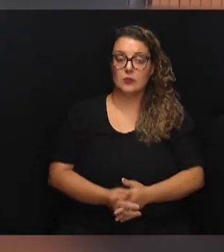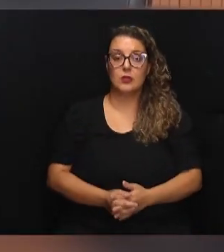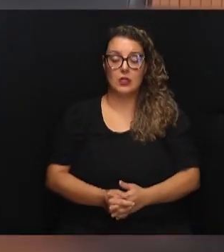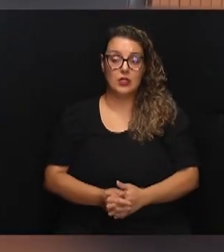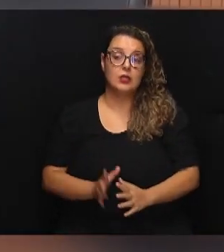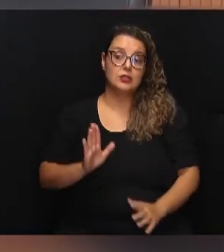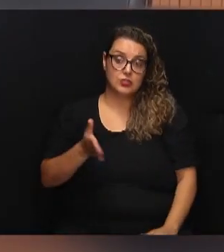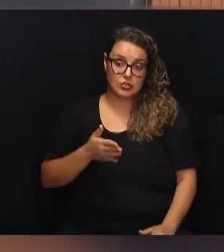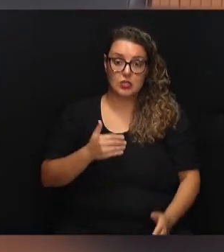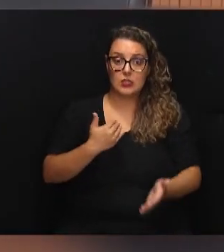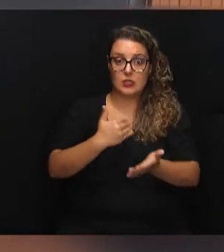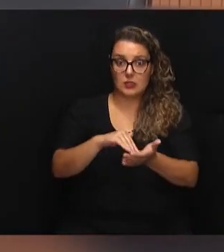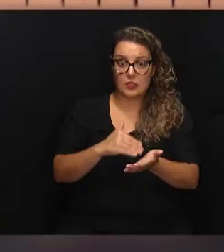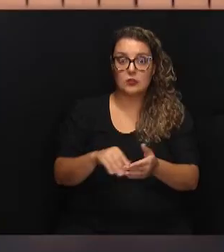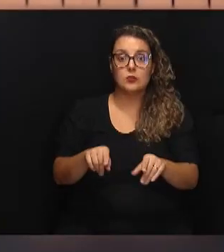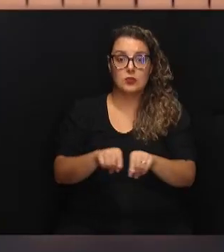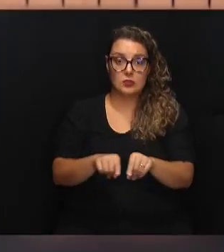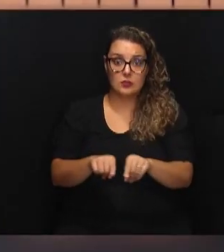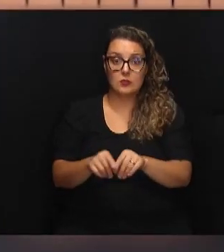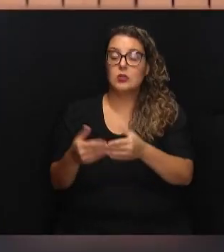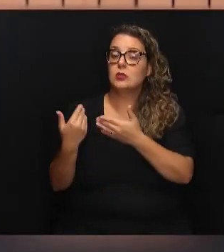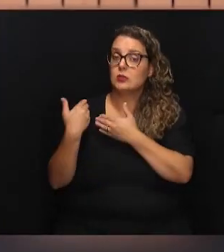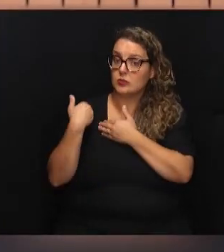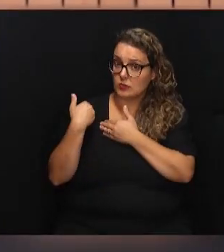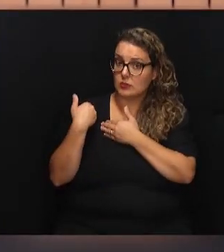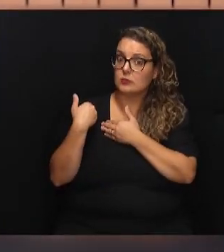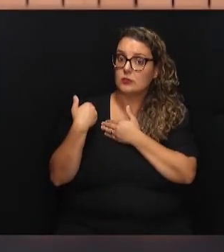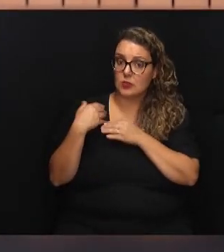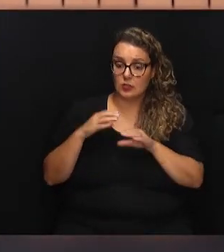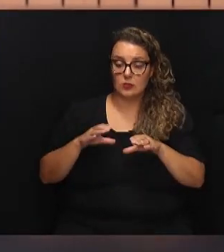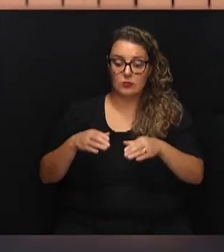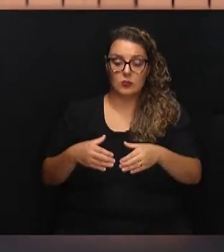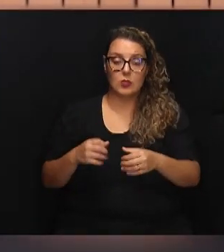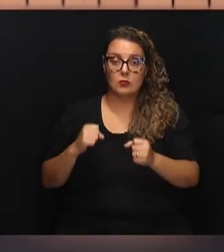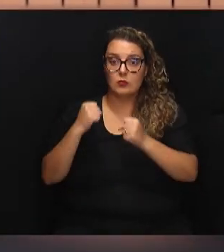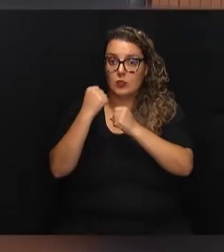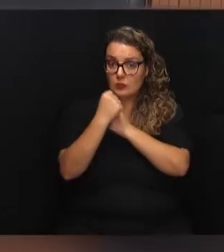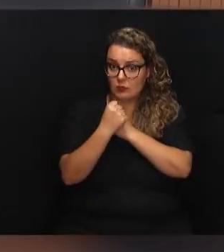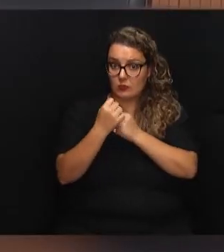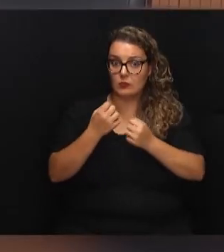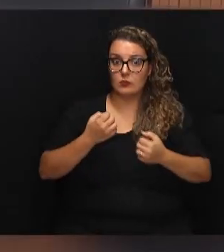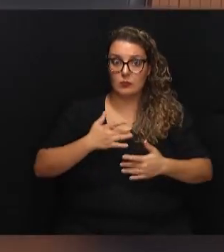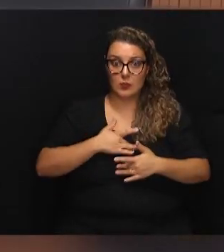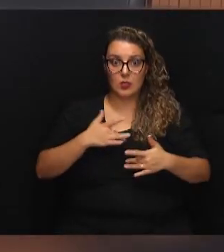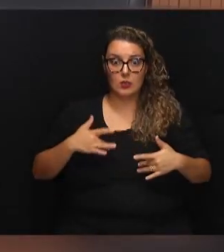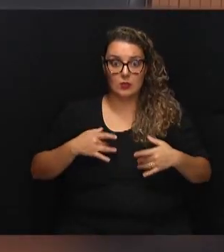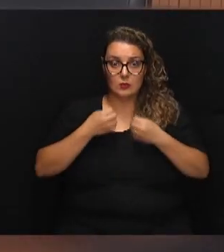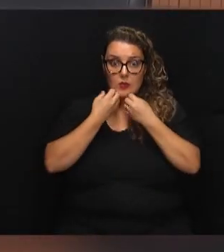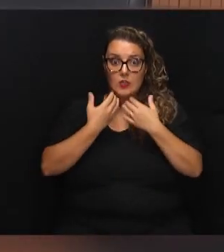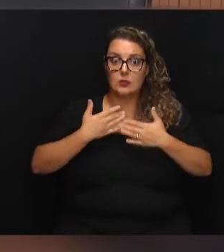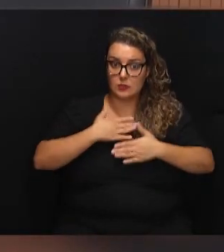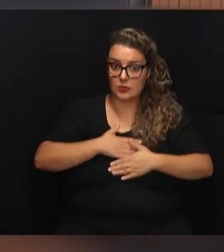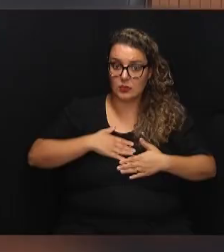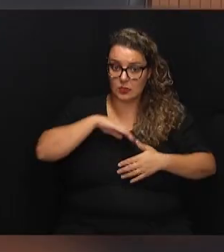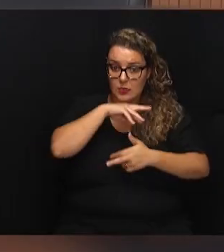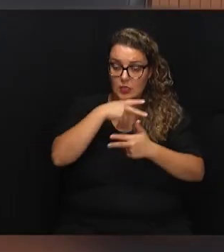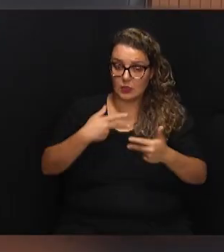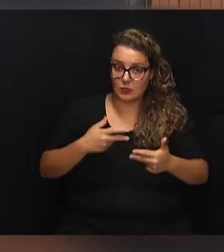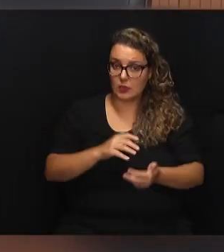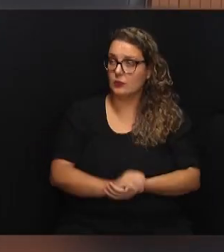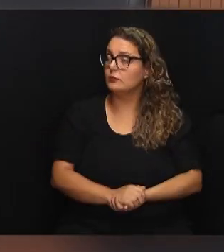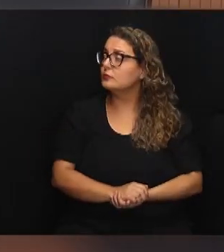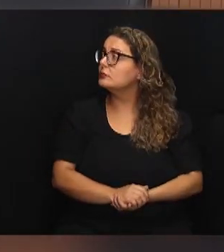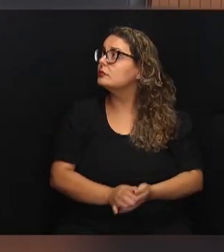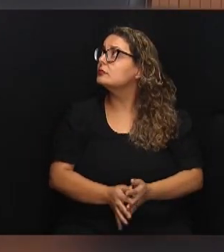a pasta é também responsável pelo Departamento de Proteção e Bem-Estar Animal. Hoje,